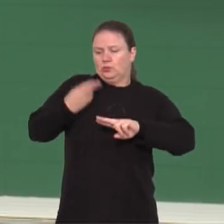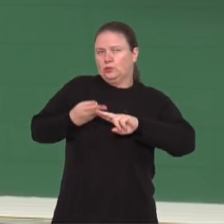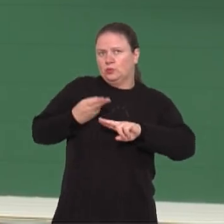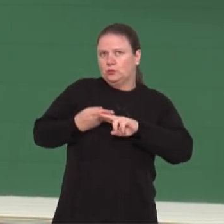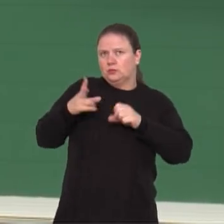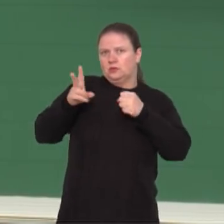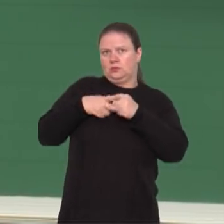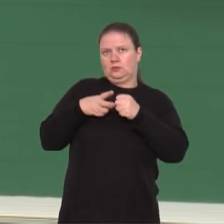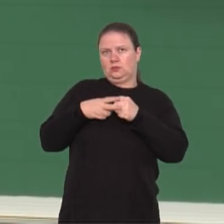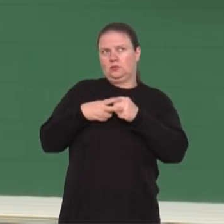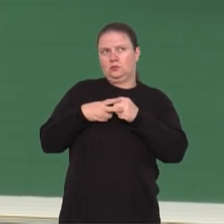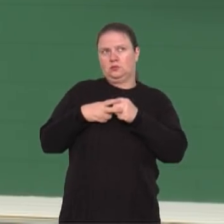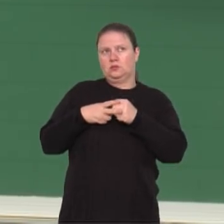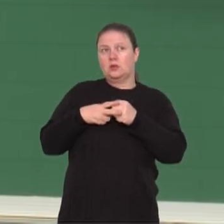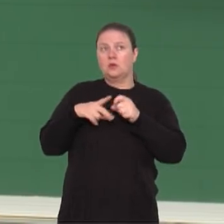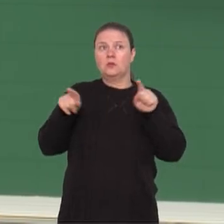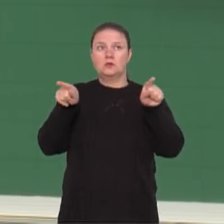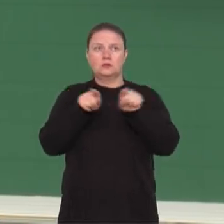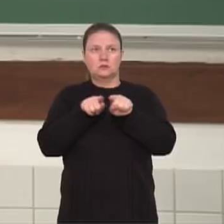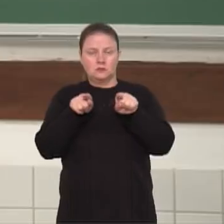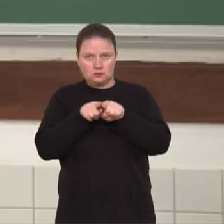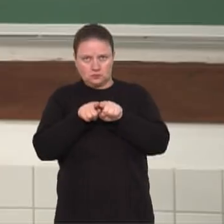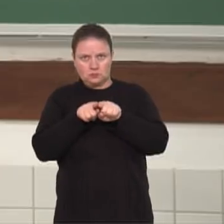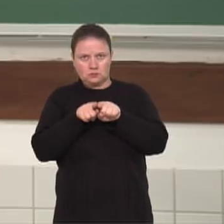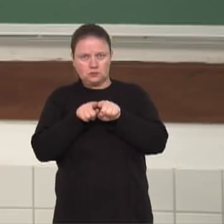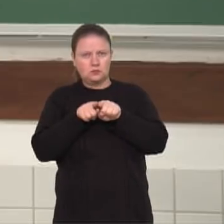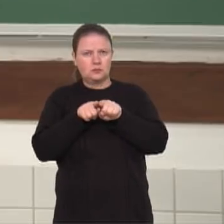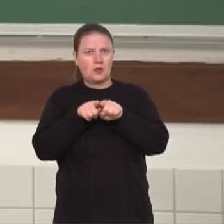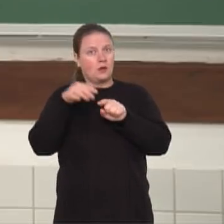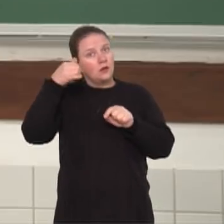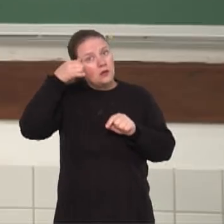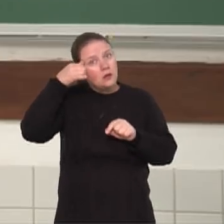esse verbo, né? Como também para a gente